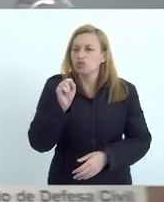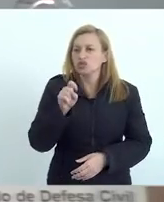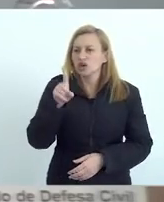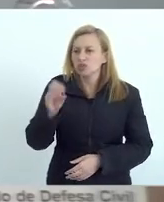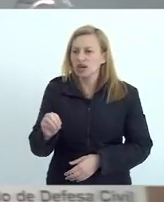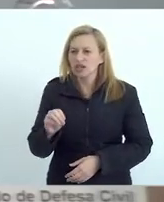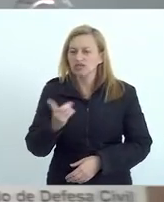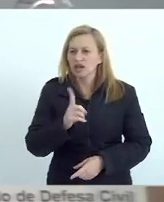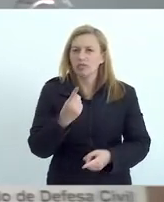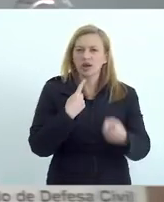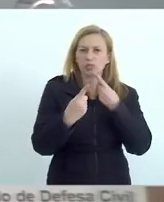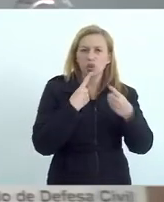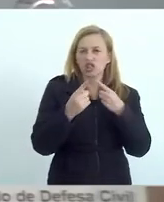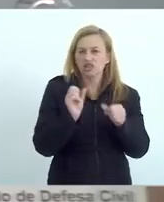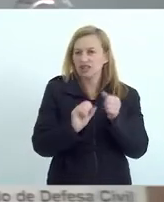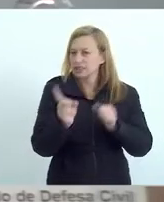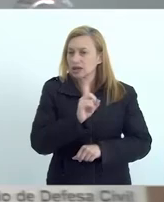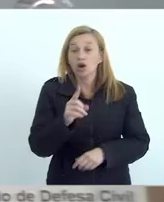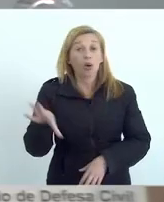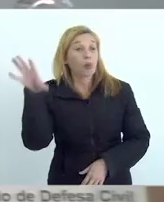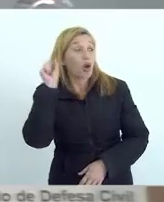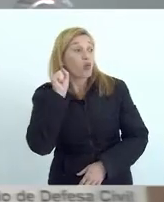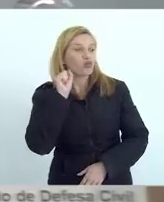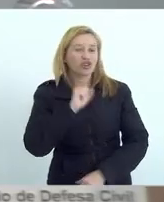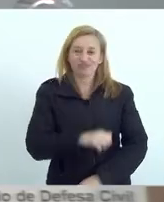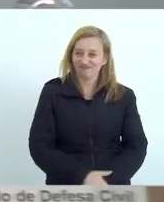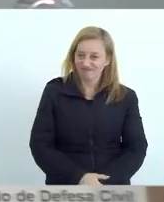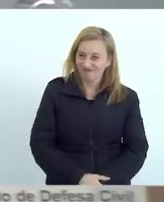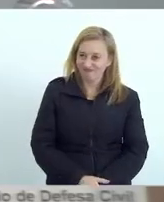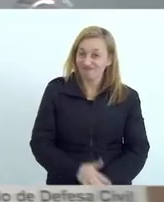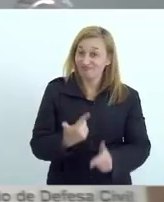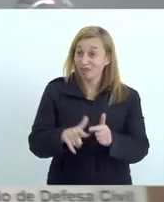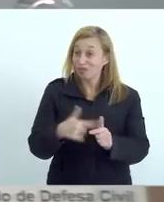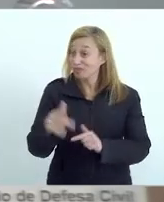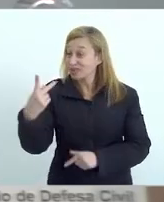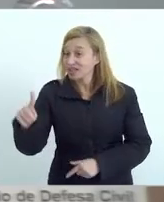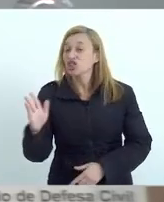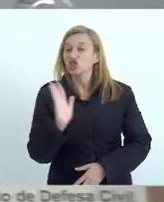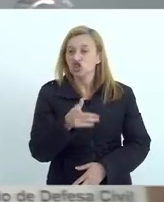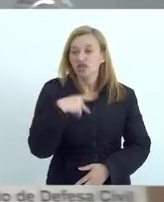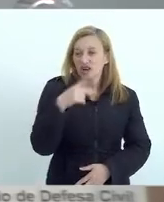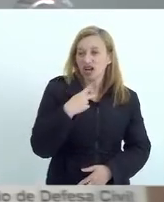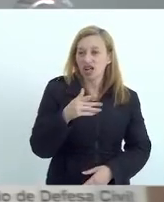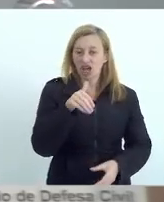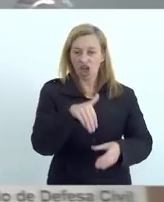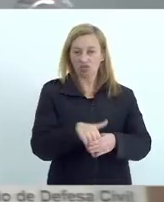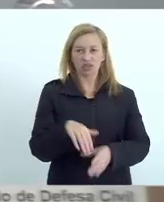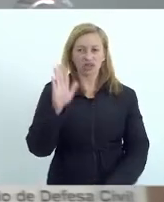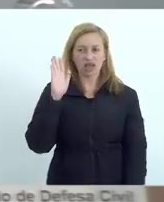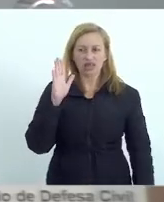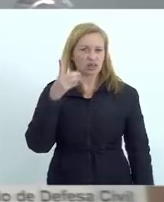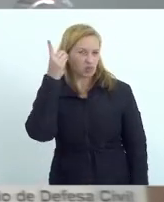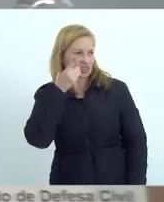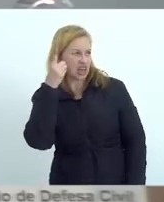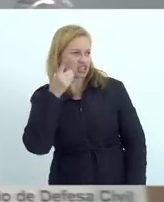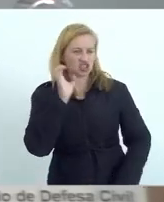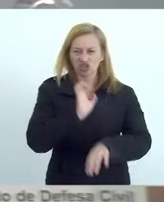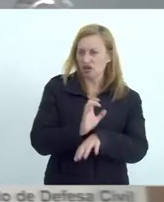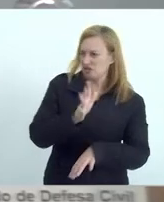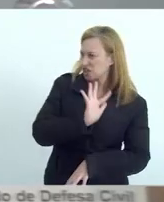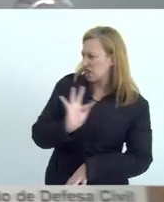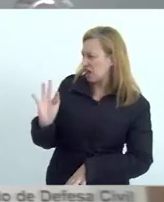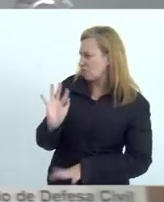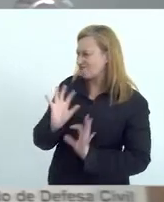Soldados e cabos não é para fazer política não é para ouvir a demanda deles eu já falei aqui que eu não sou candidato a deputado estadual